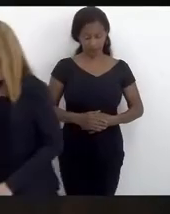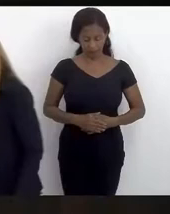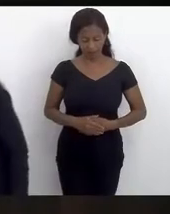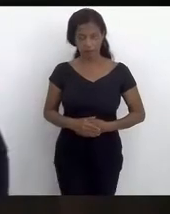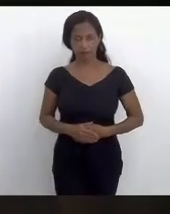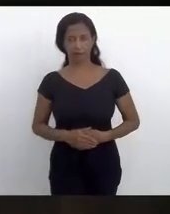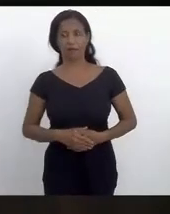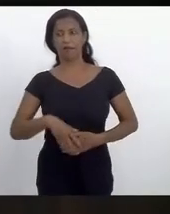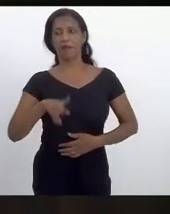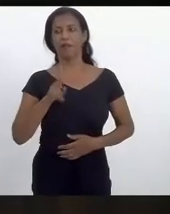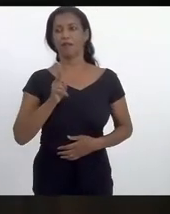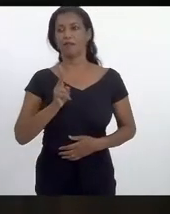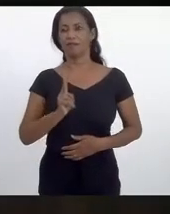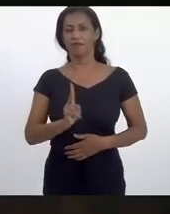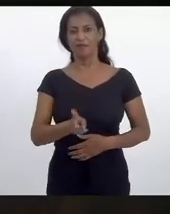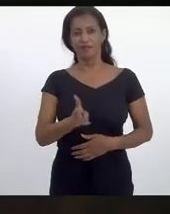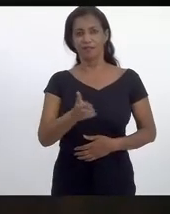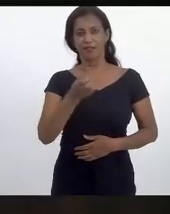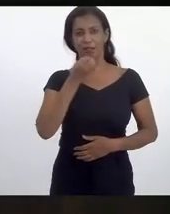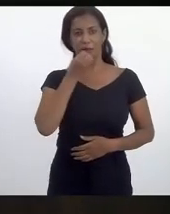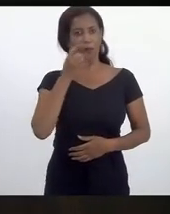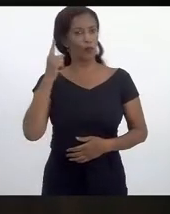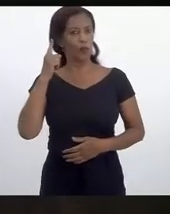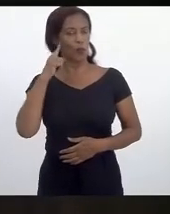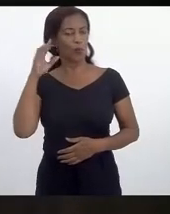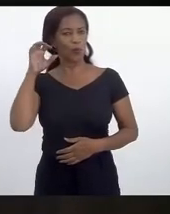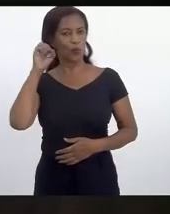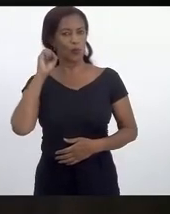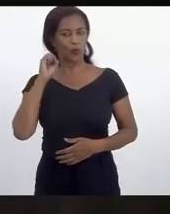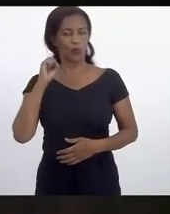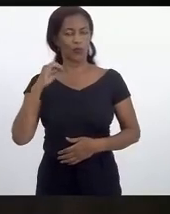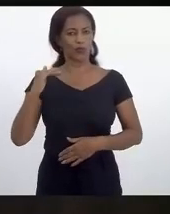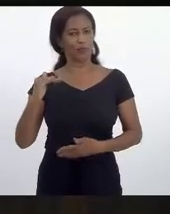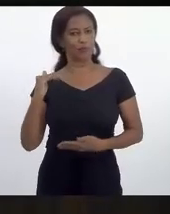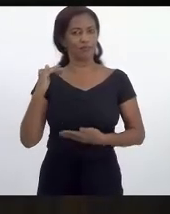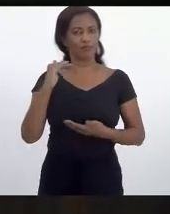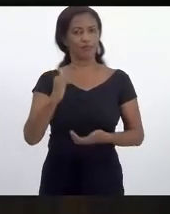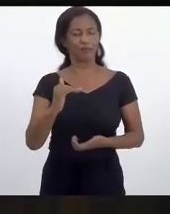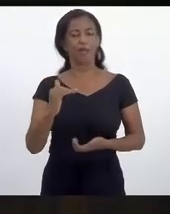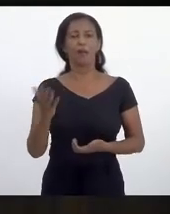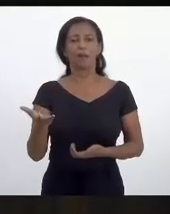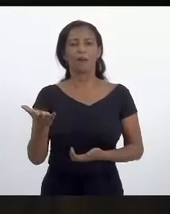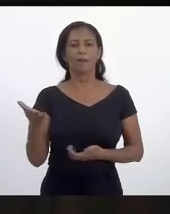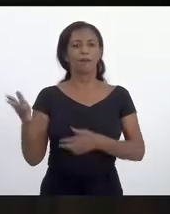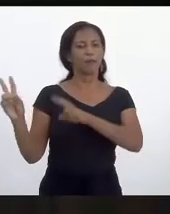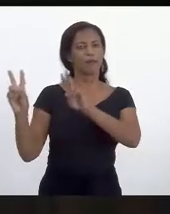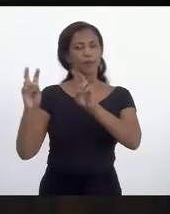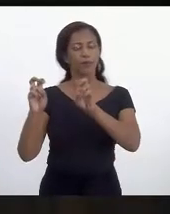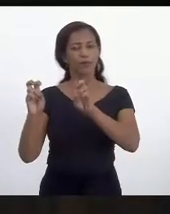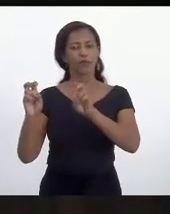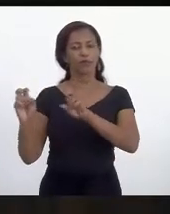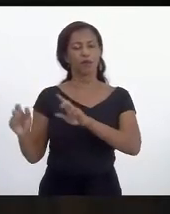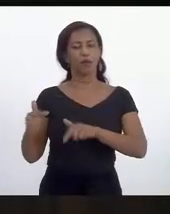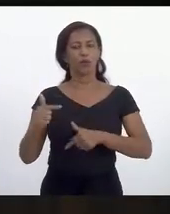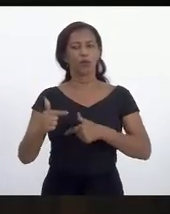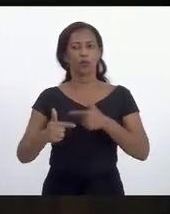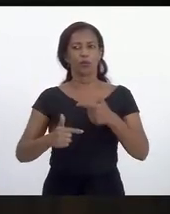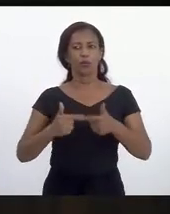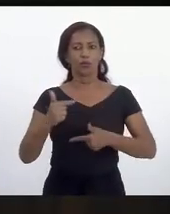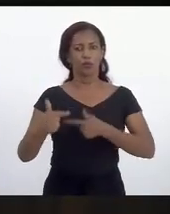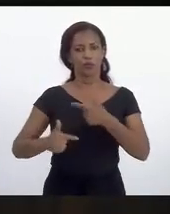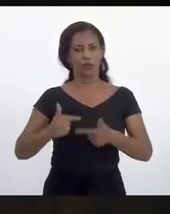nosso decano aqui participando, falando com a gente. Pela Comissão de Assuntos Municipais e Desenvolvimento Regional, deputado